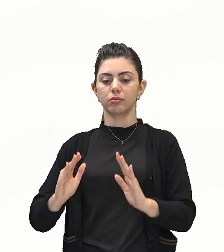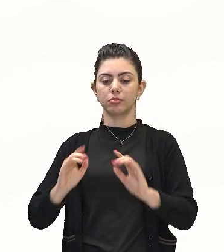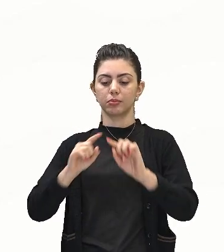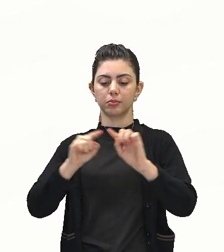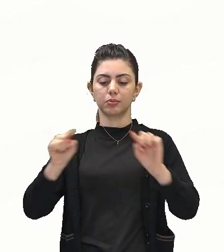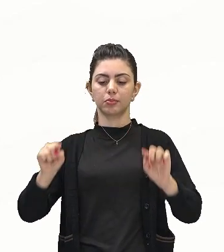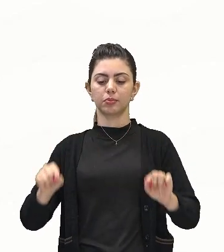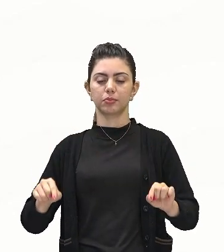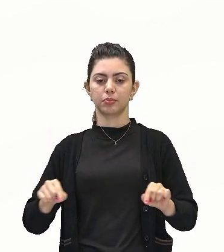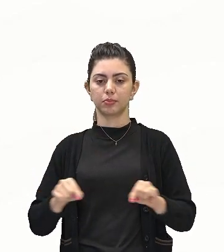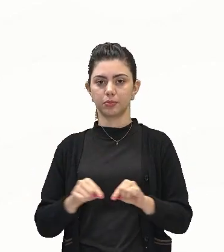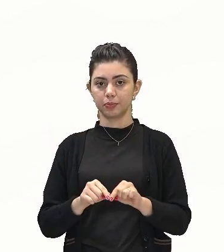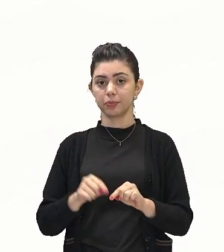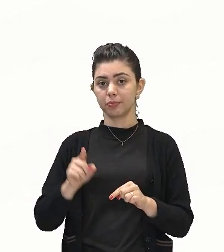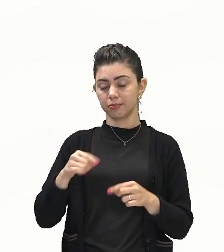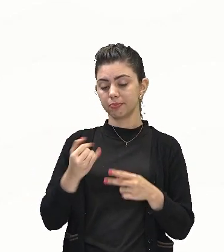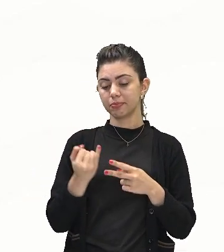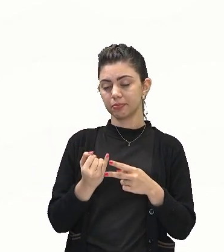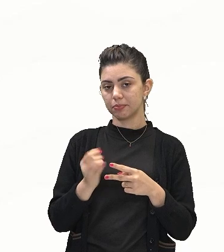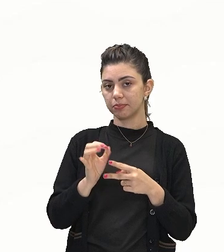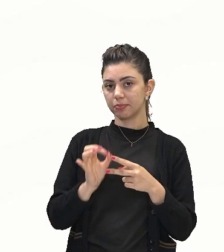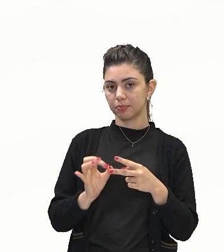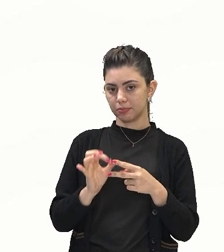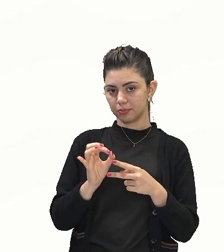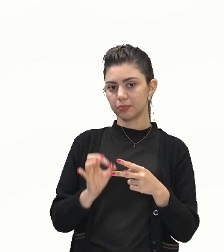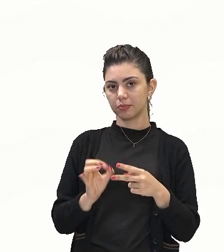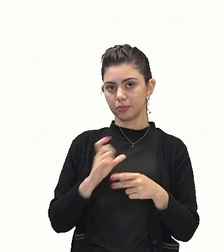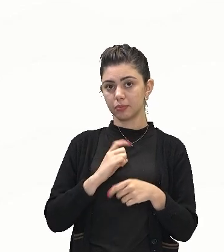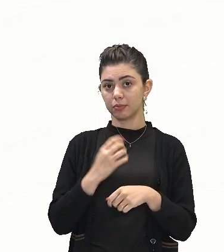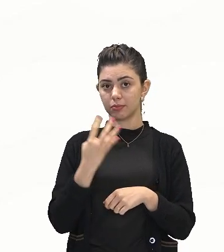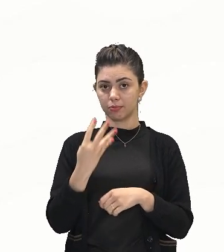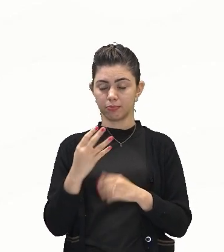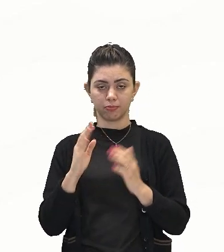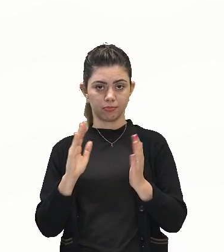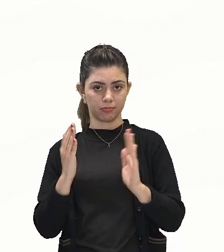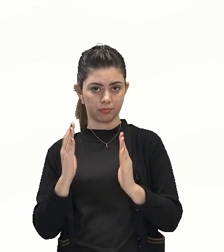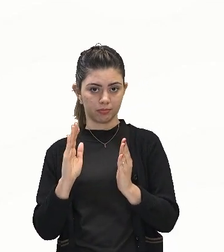né, que é o nosso polígono regular com 4 lados.